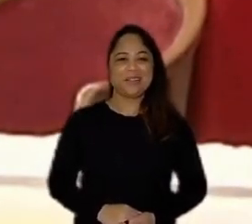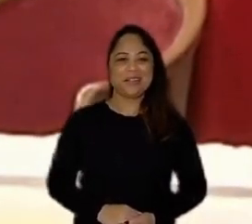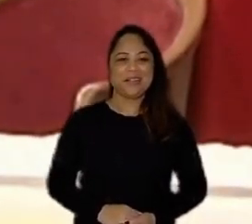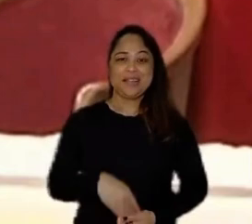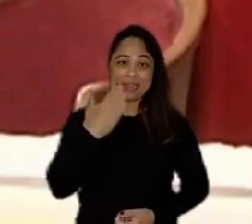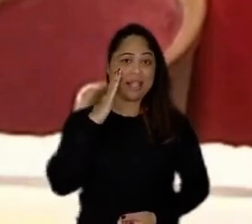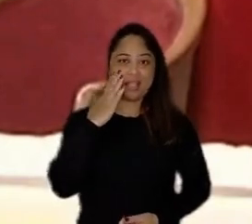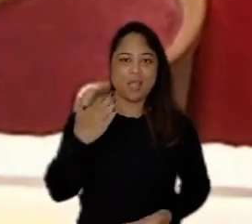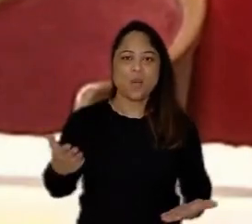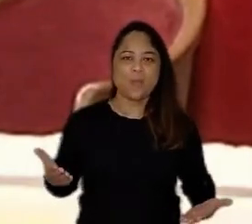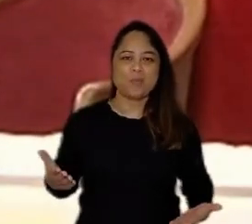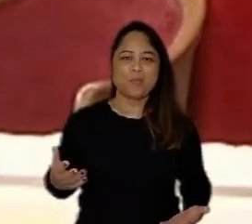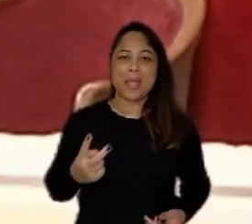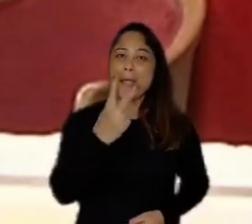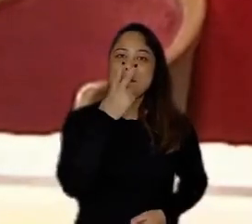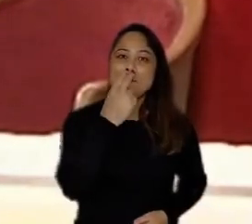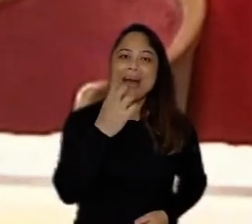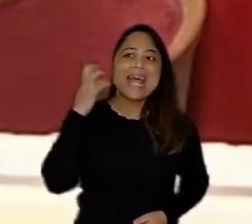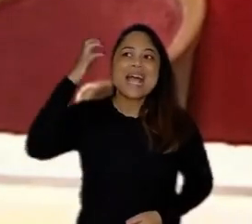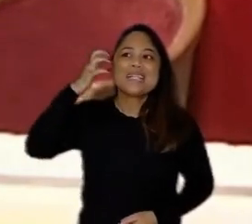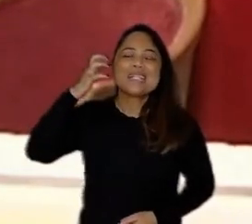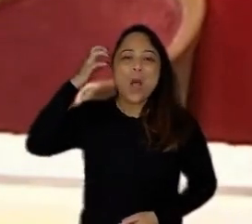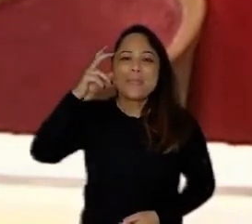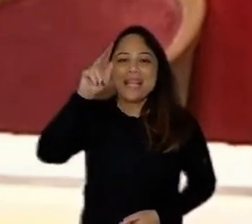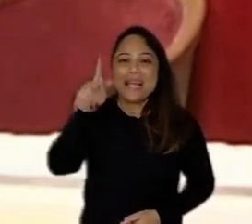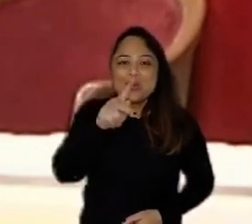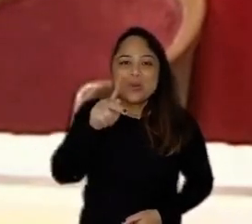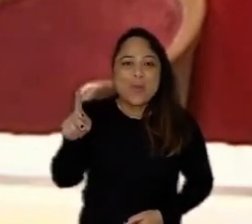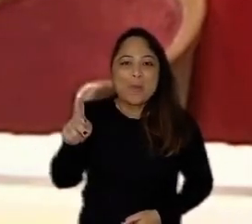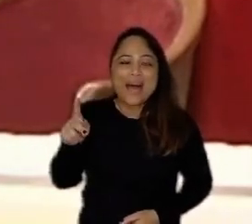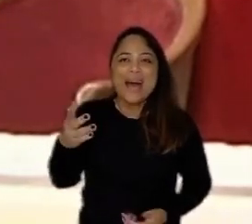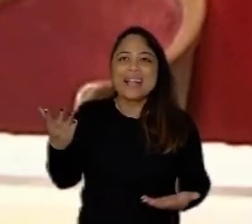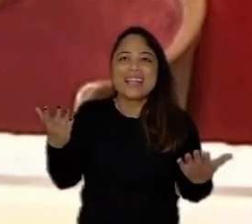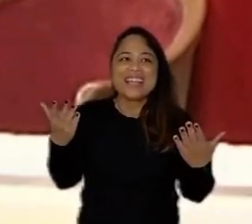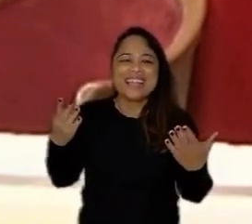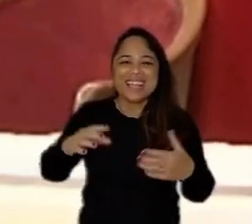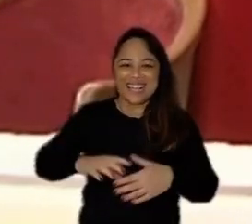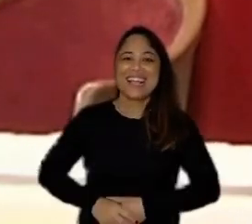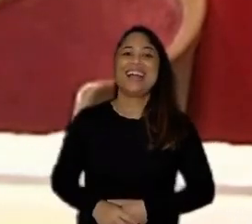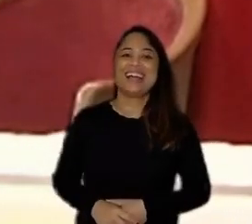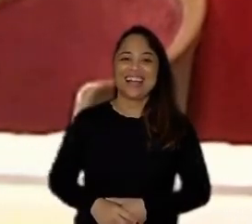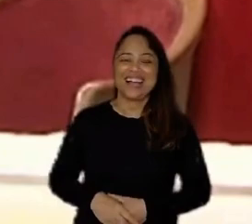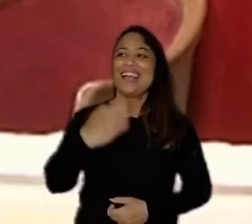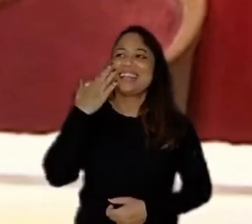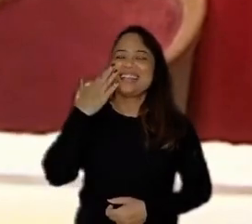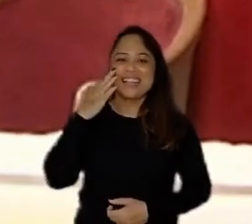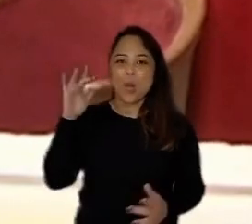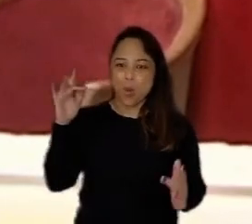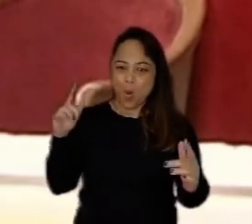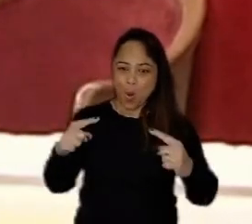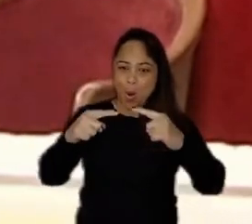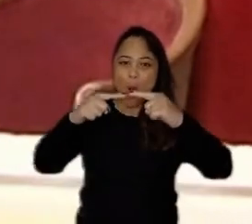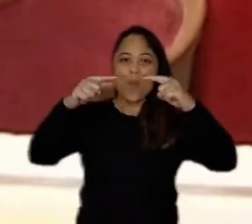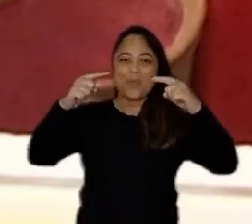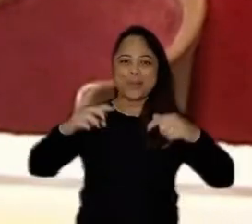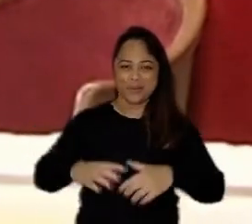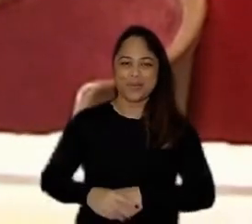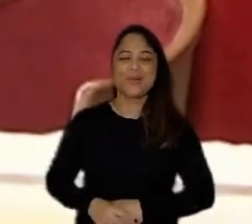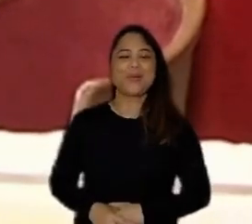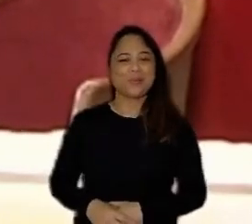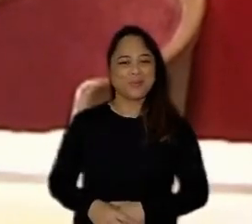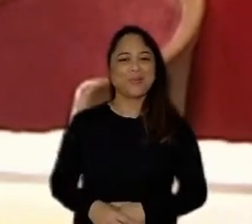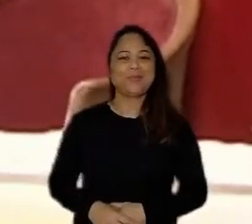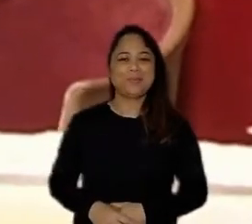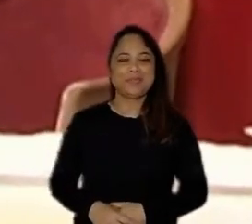Bate ou não bate com a homilia do padre sobre as guerras, os ataques? Primeira leitura de hoje, não foi? Jacó lutando com o